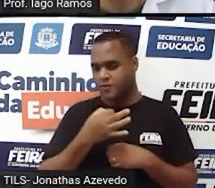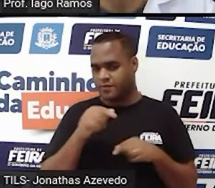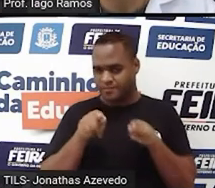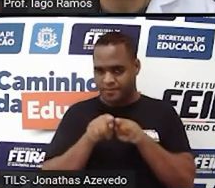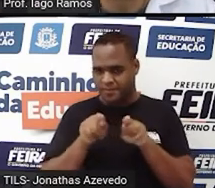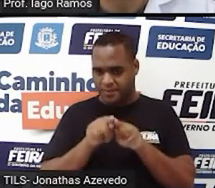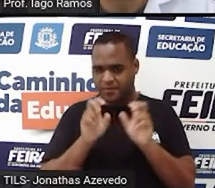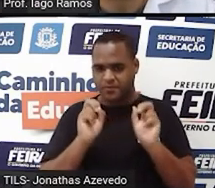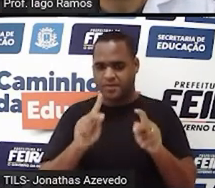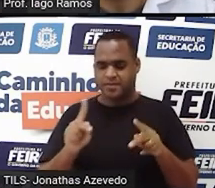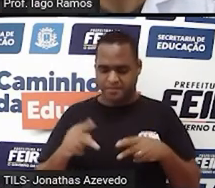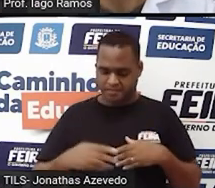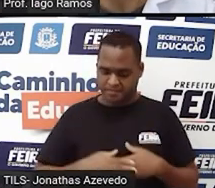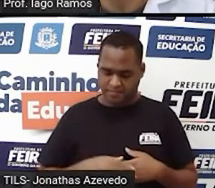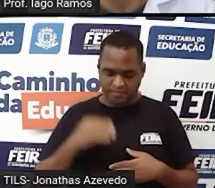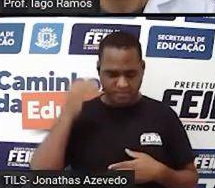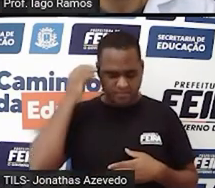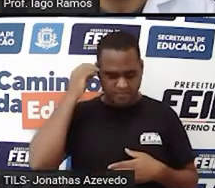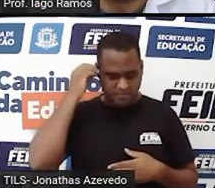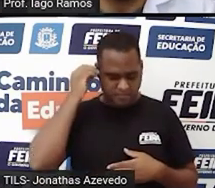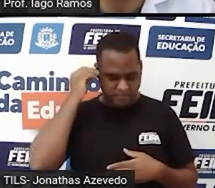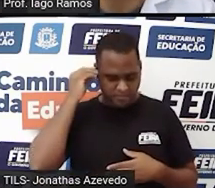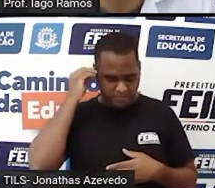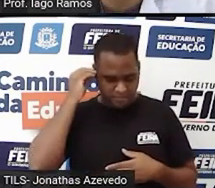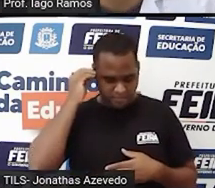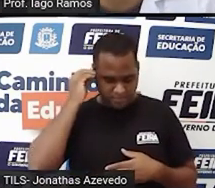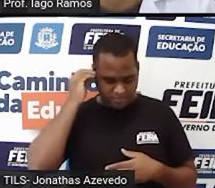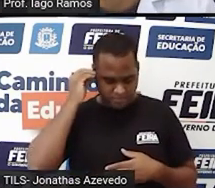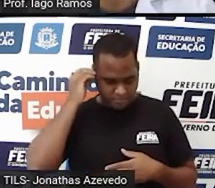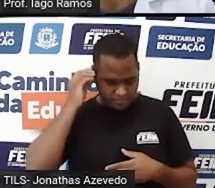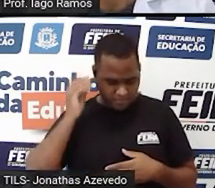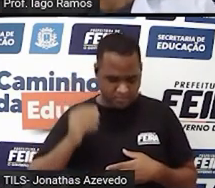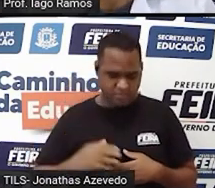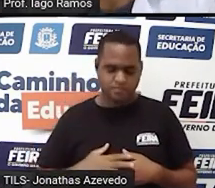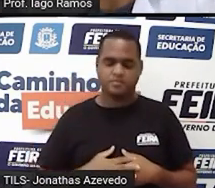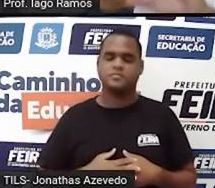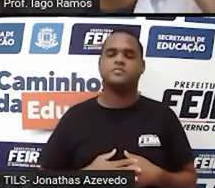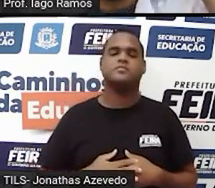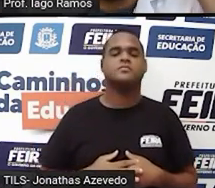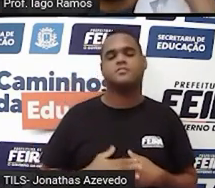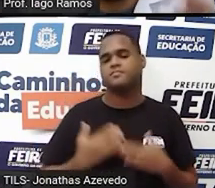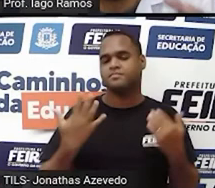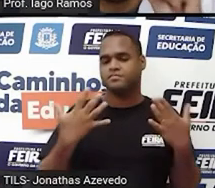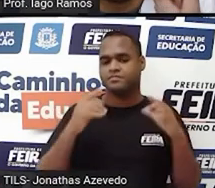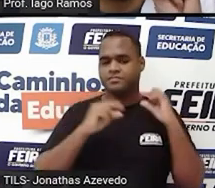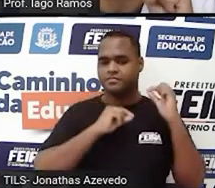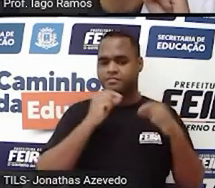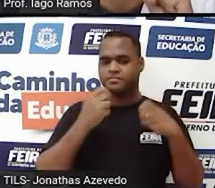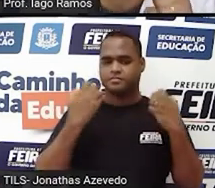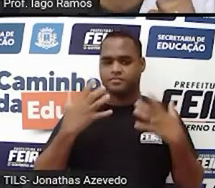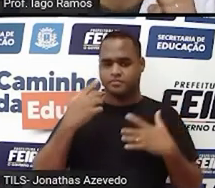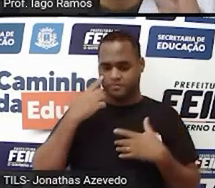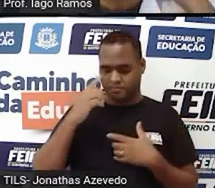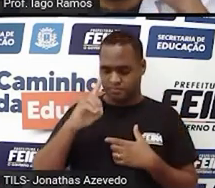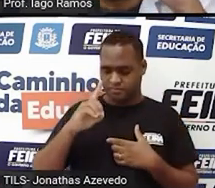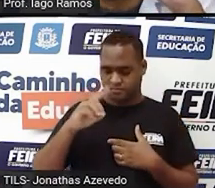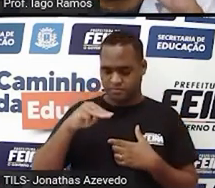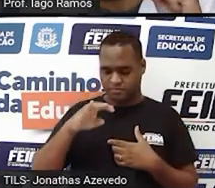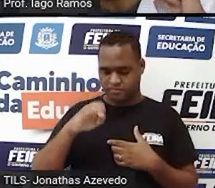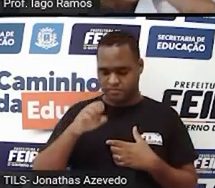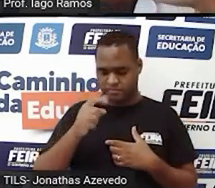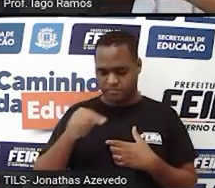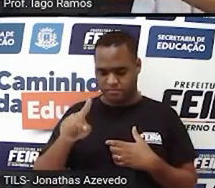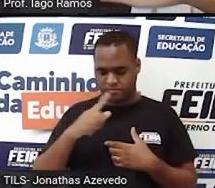beleza vem comigo que é que a gente vai fazer pior vamos pegar as dimensões da base